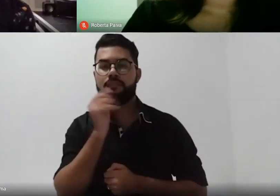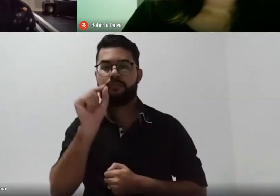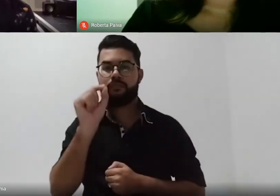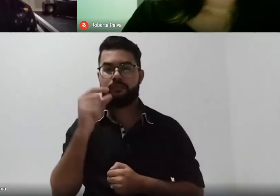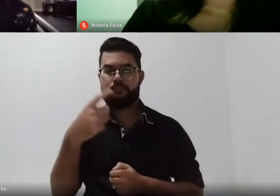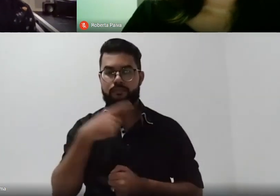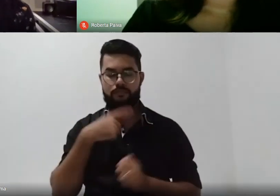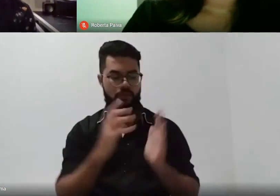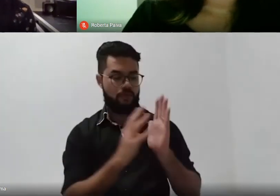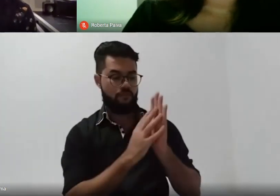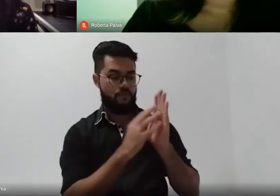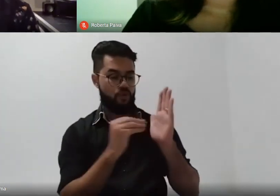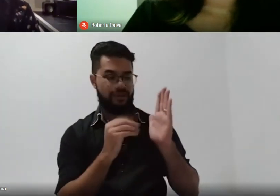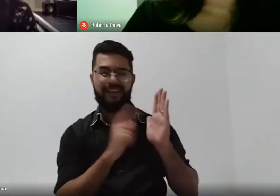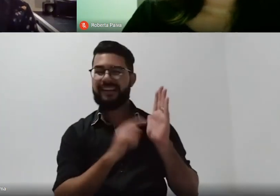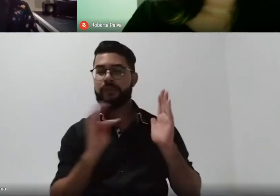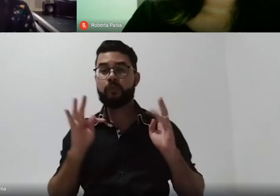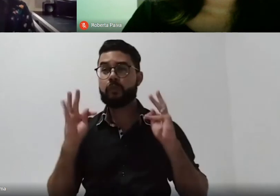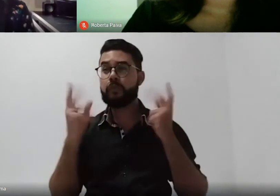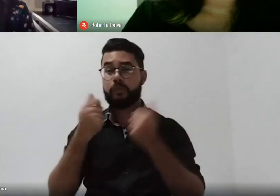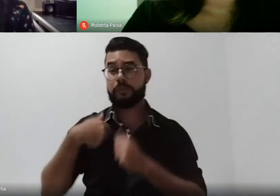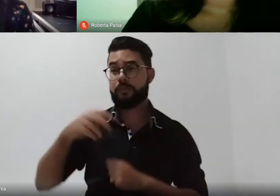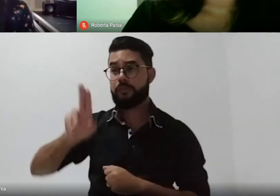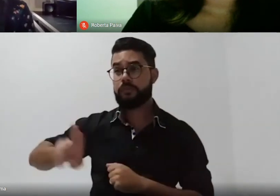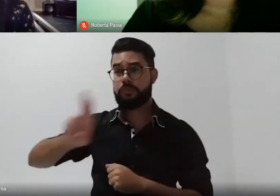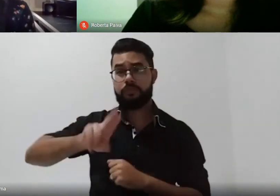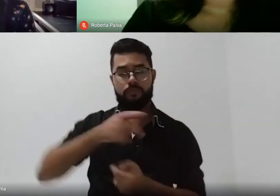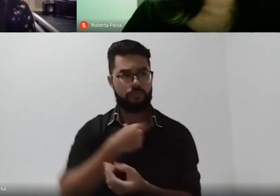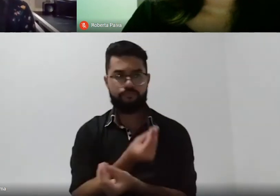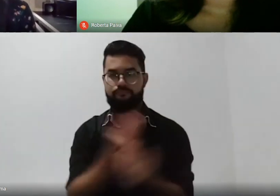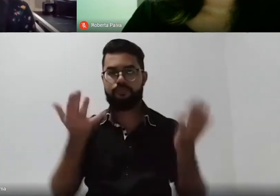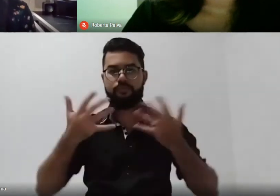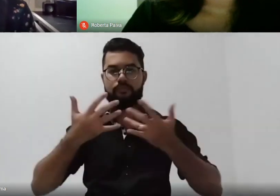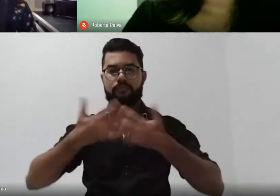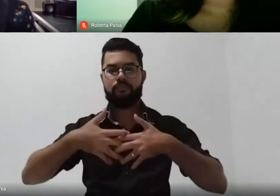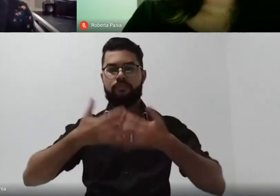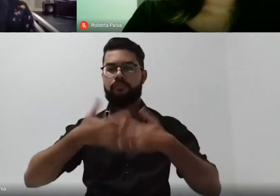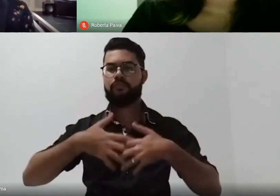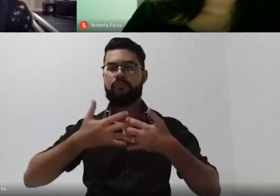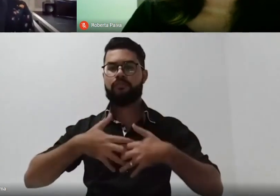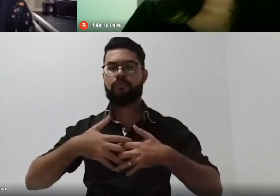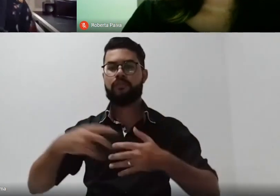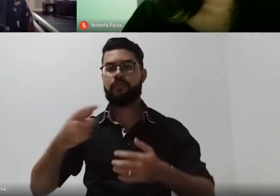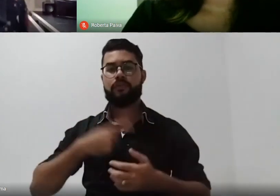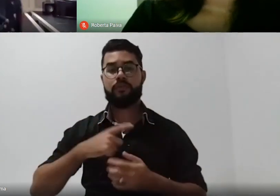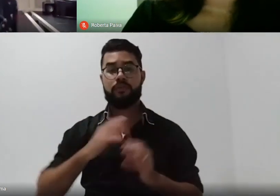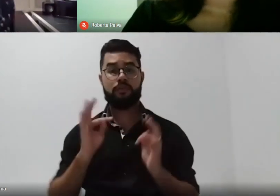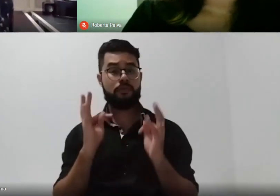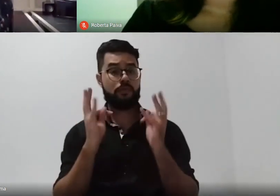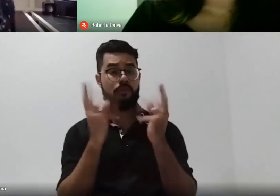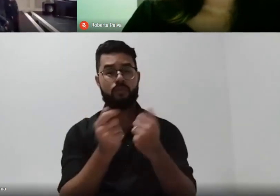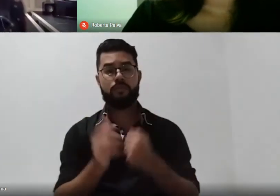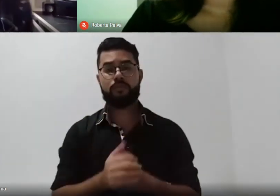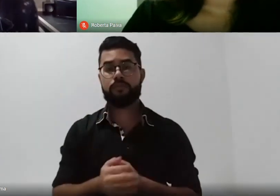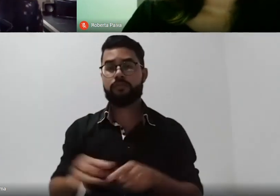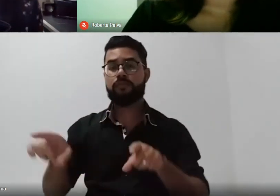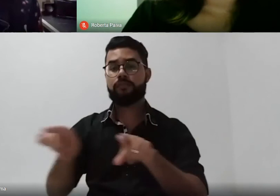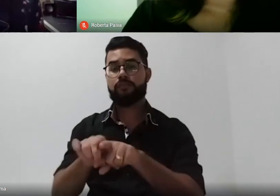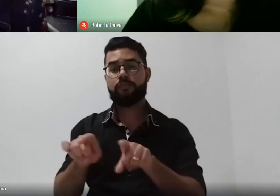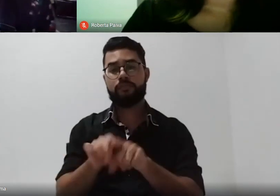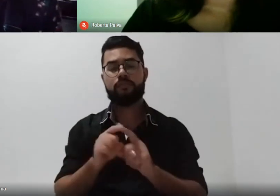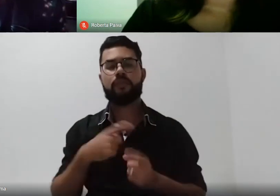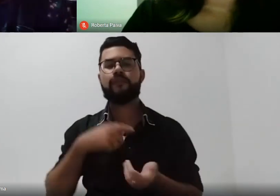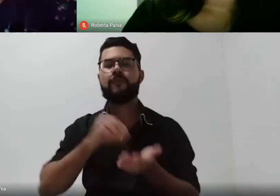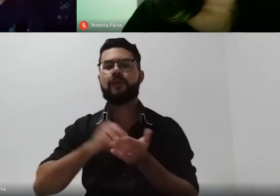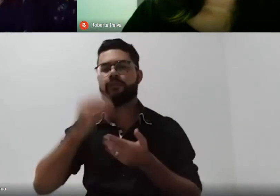de tudo que eu utilizei para todo o IF. Tá? Os modelos tridimensionais para todos os IFs. Também faltou eu agradecer